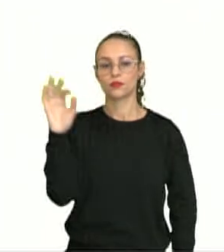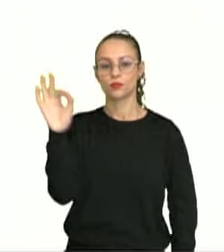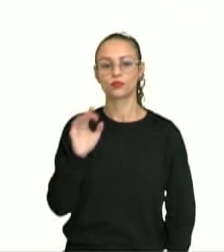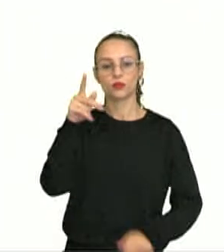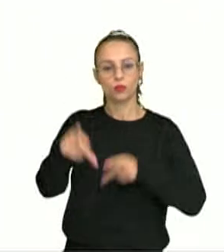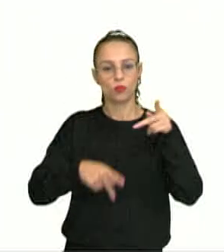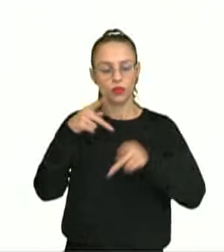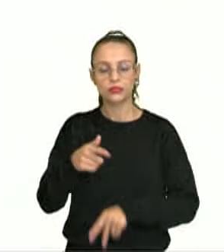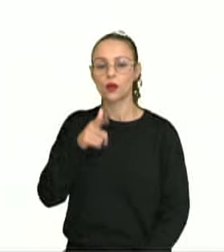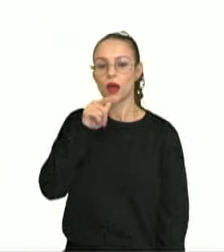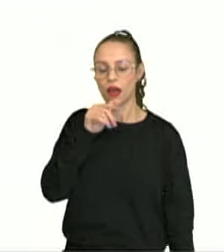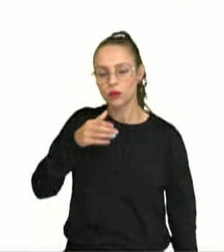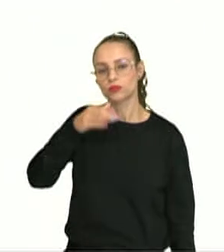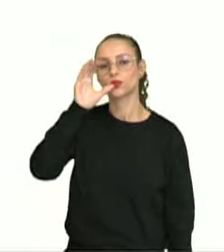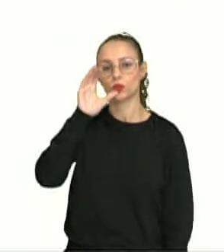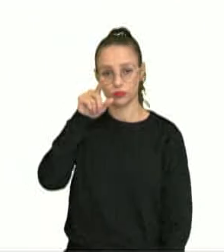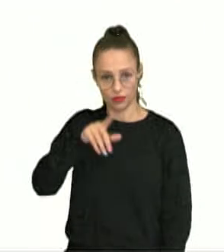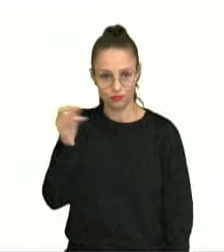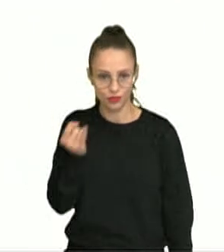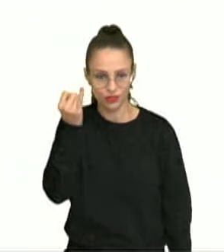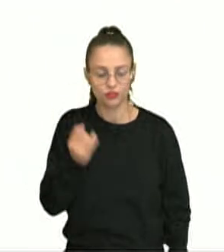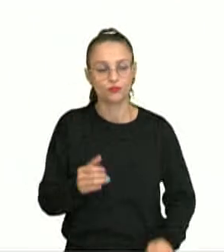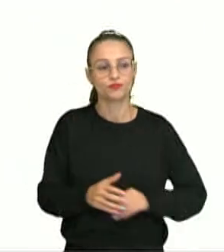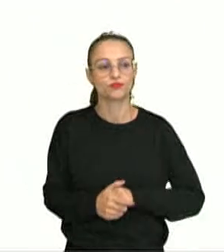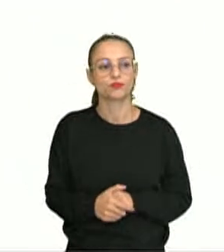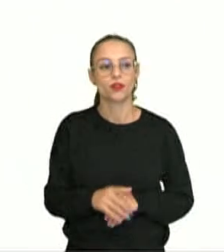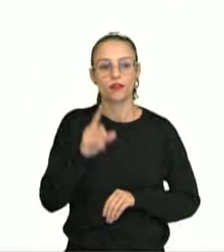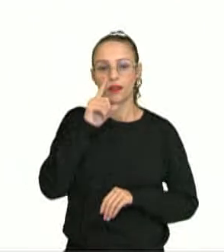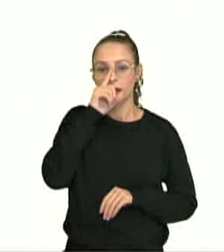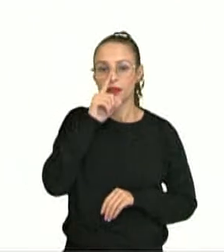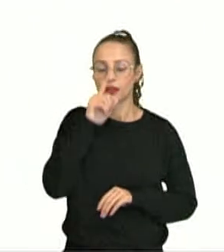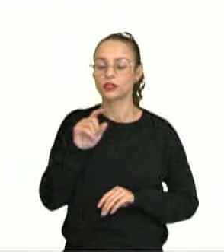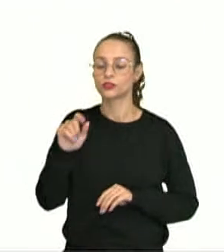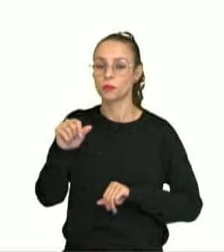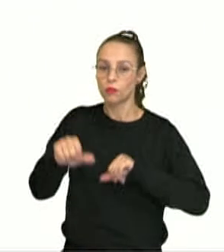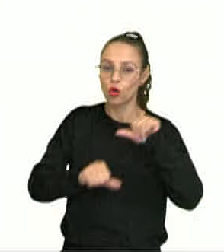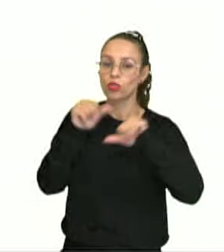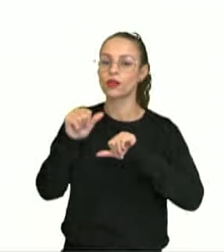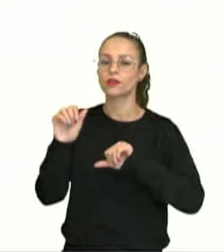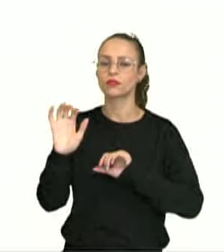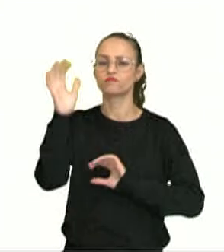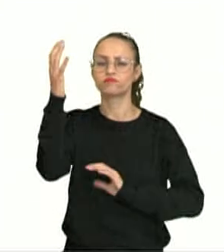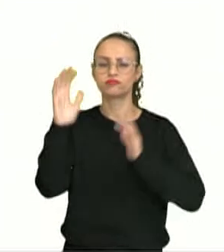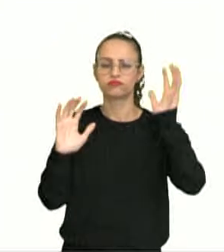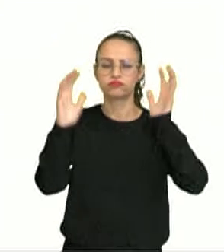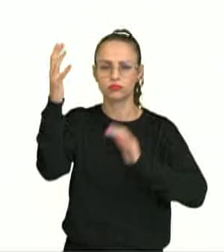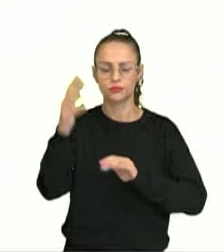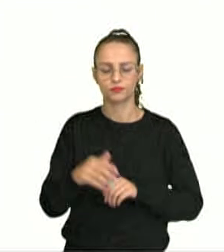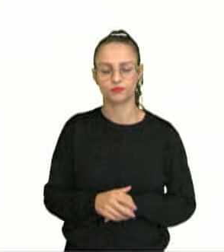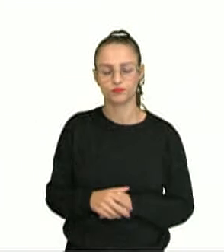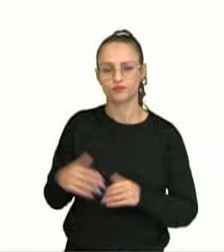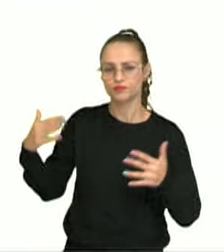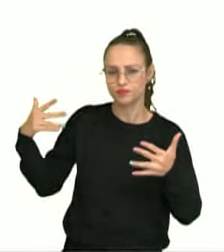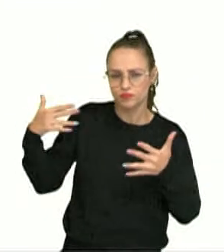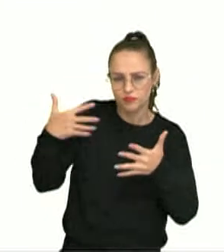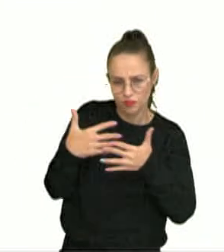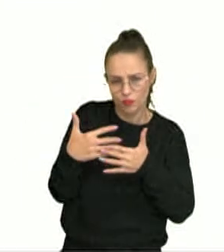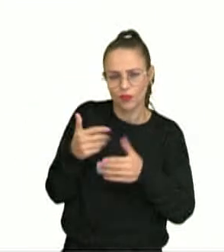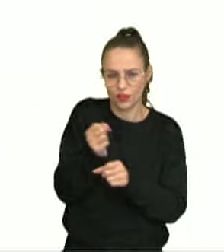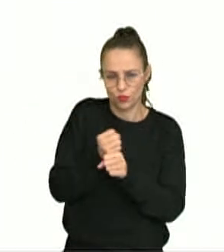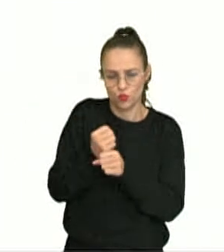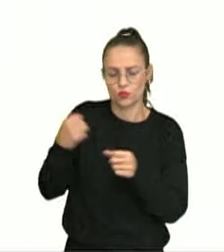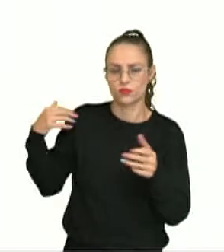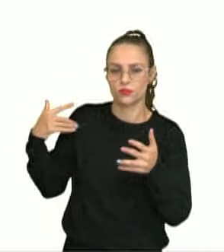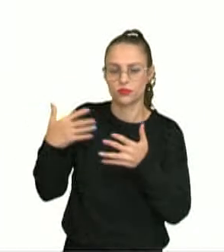água doce, que eu frisei bem para você que era importante, tá? Risco, mudanças climáticas e quando? Últimas décadas. Talvez alguém